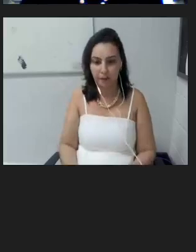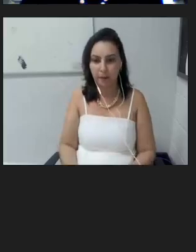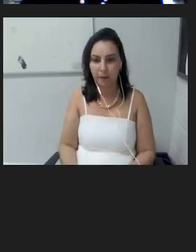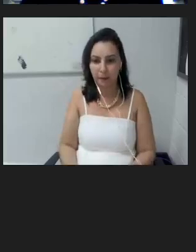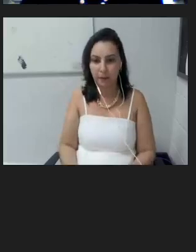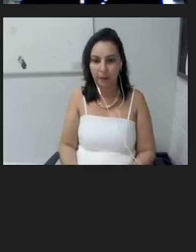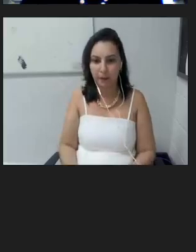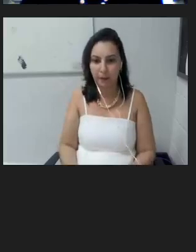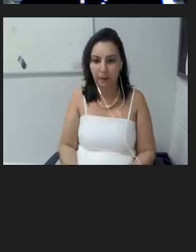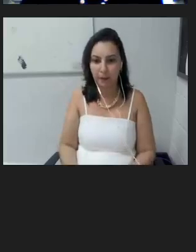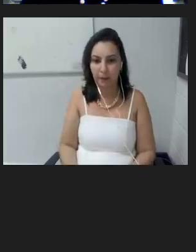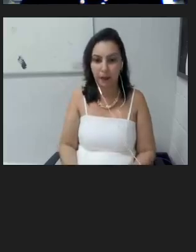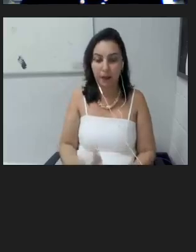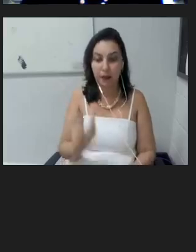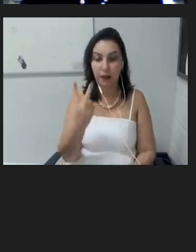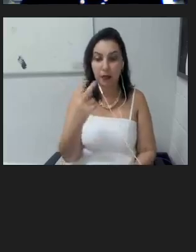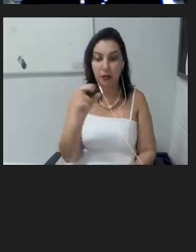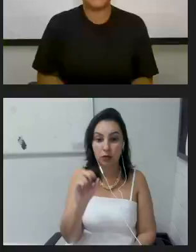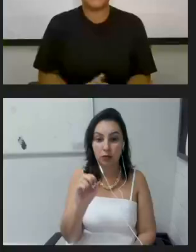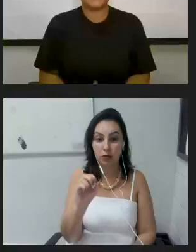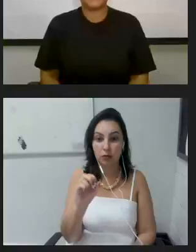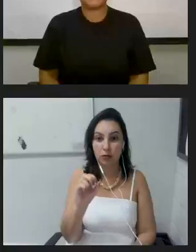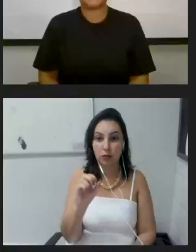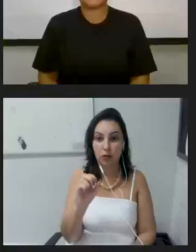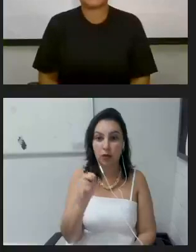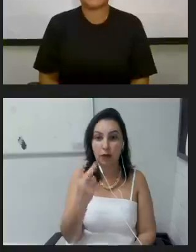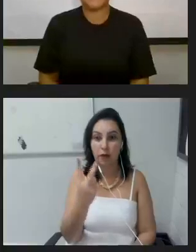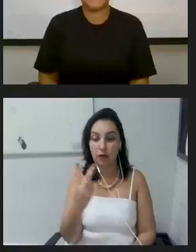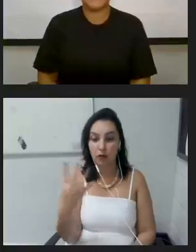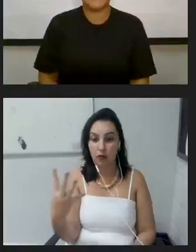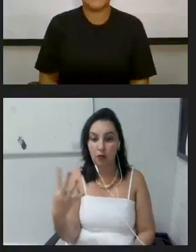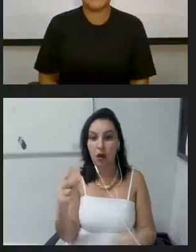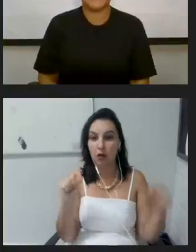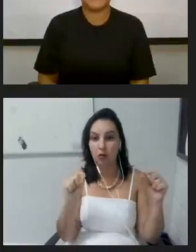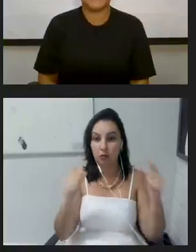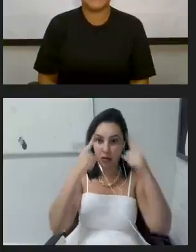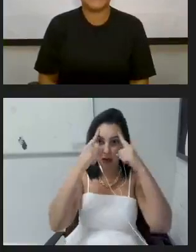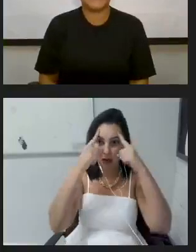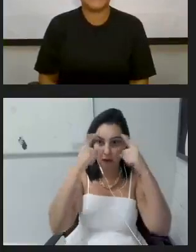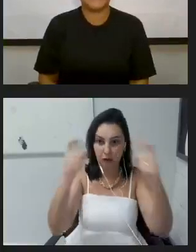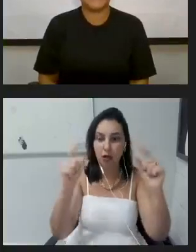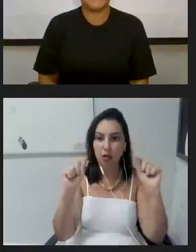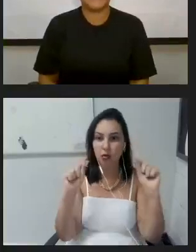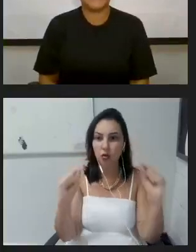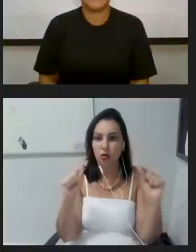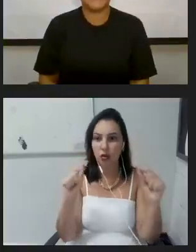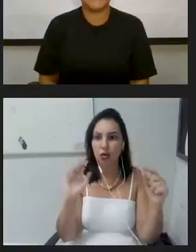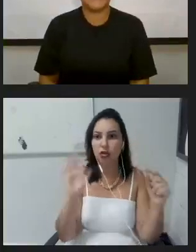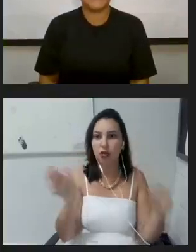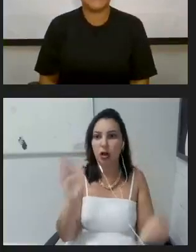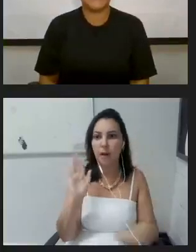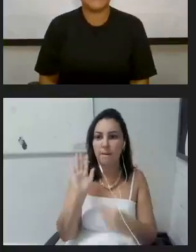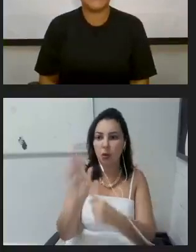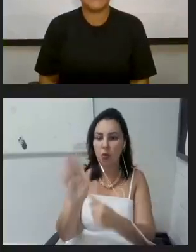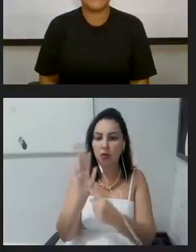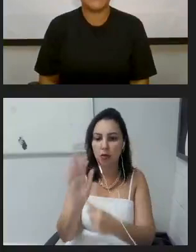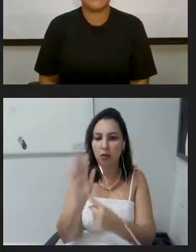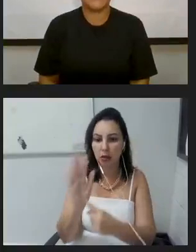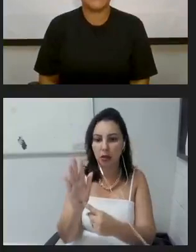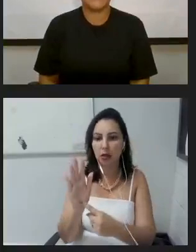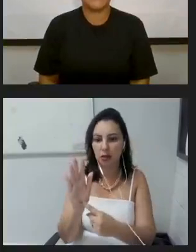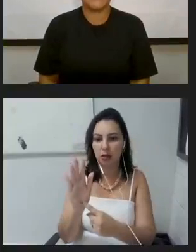que em 2024, essa questão da violência, ela já estava aparecendo e sendo discutida como